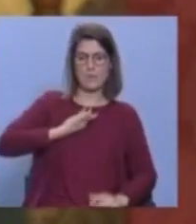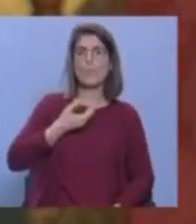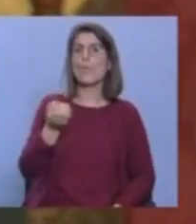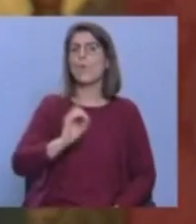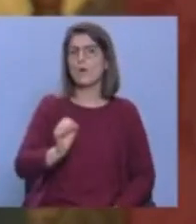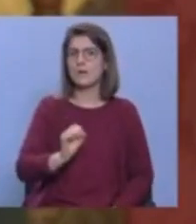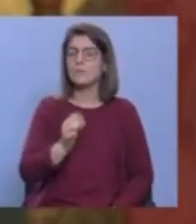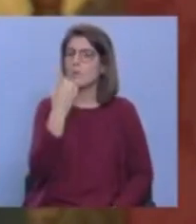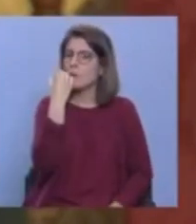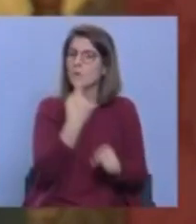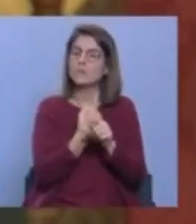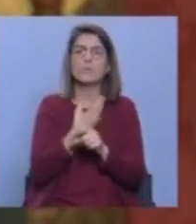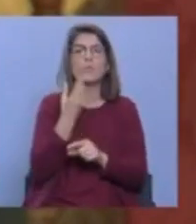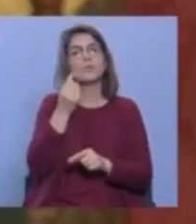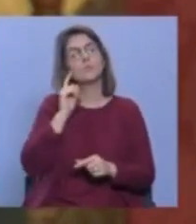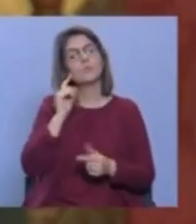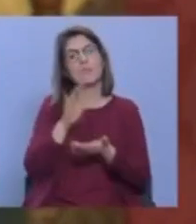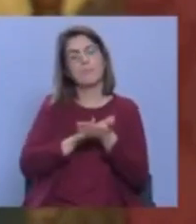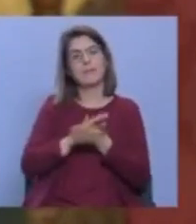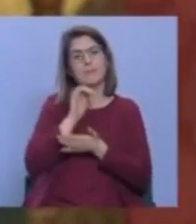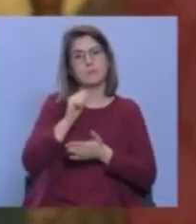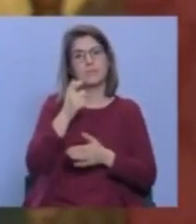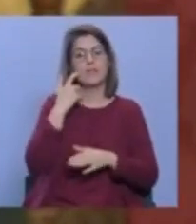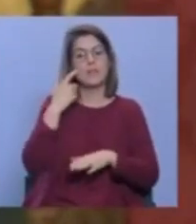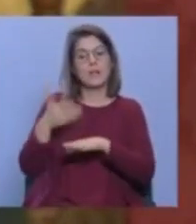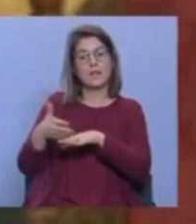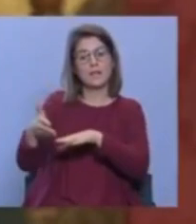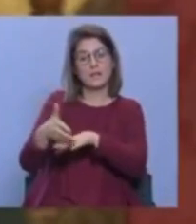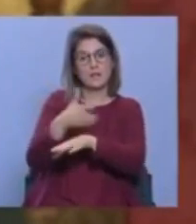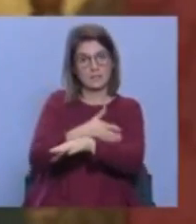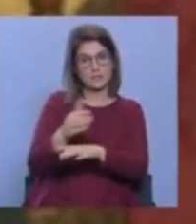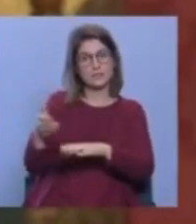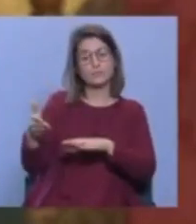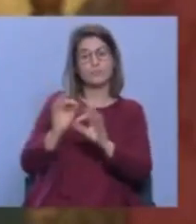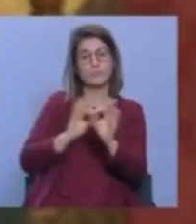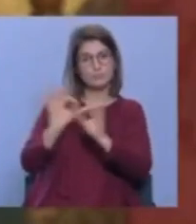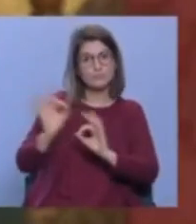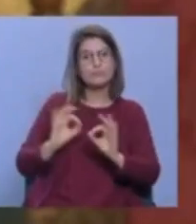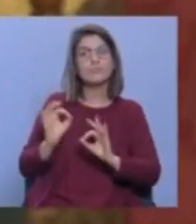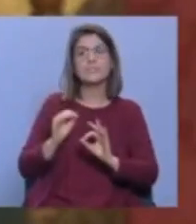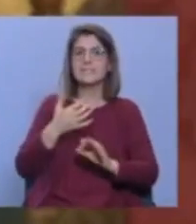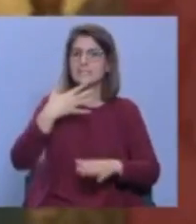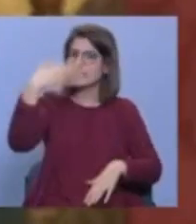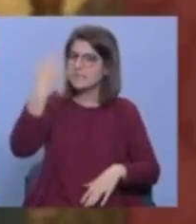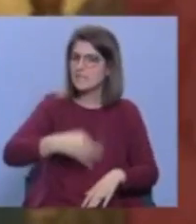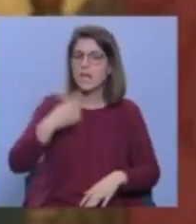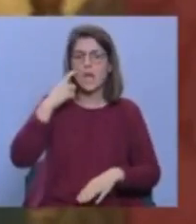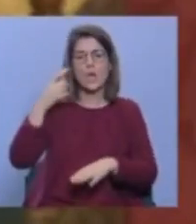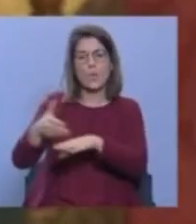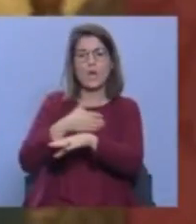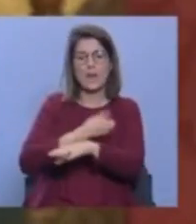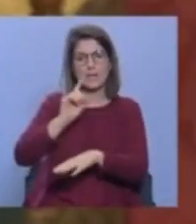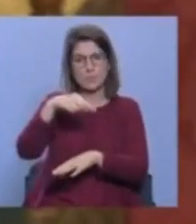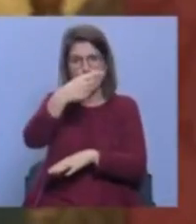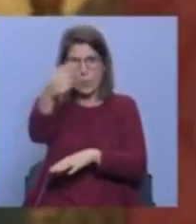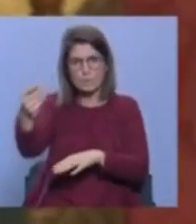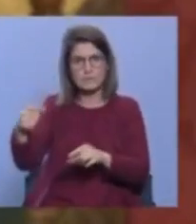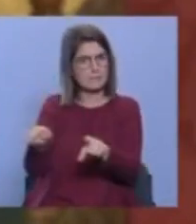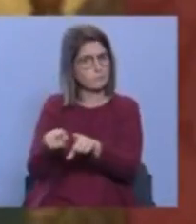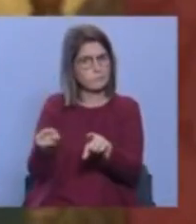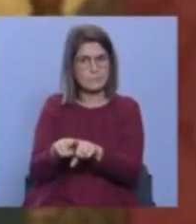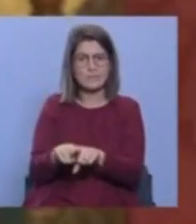um ponto essencial nesta quaresma, com toda a firme certeza, como em todas as outras quaresmas, que é necessário